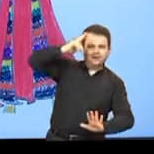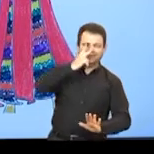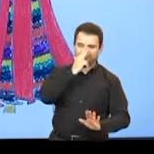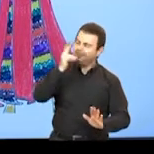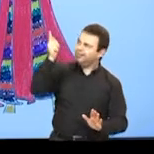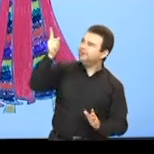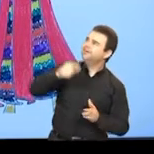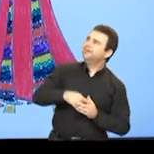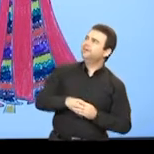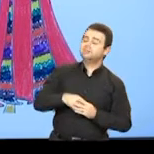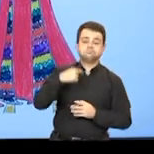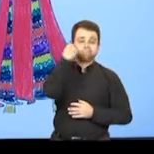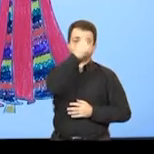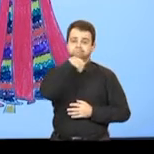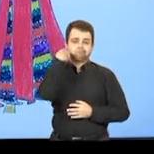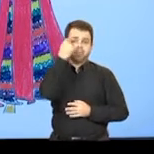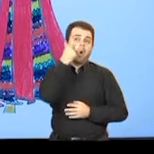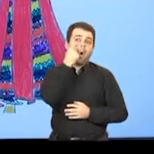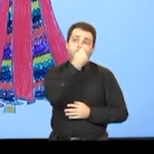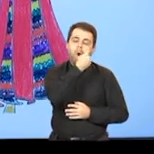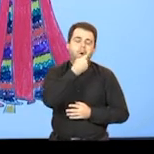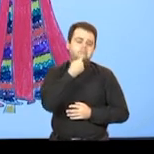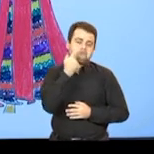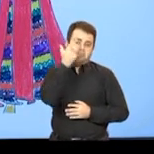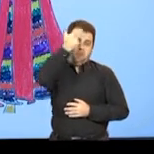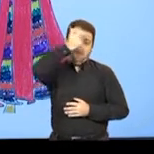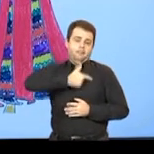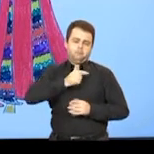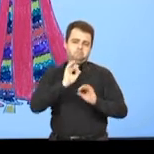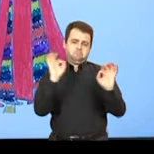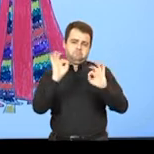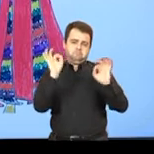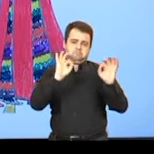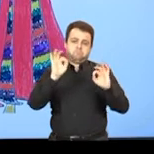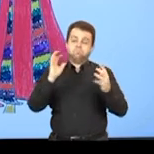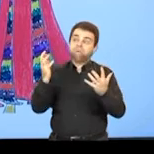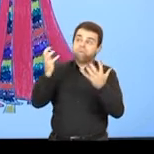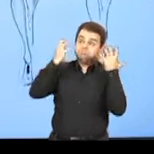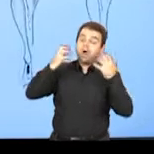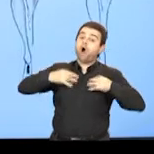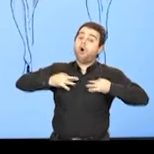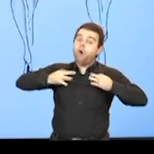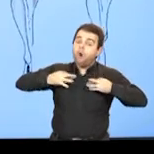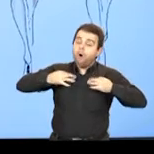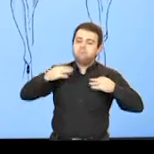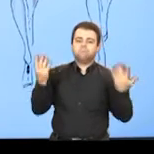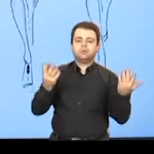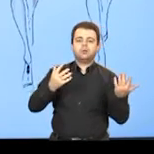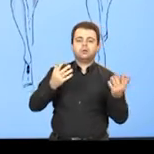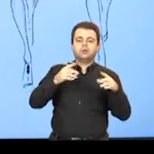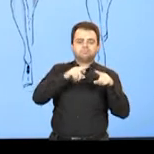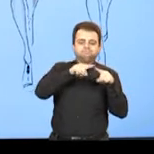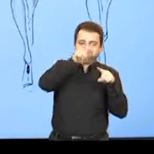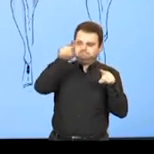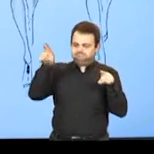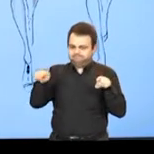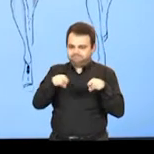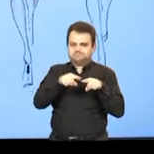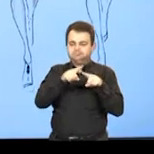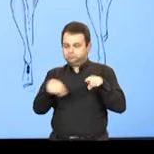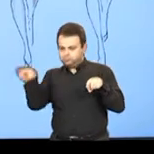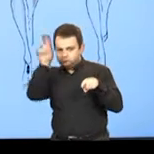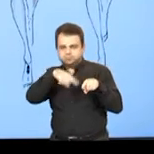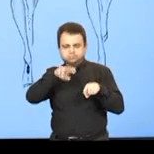Recorrentemente você não tem a expressão do rosto, justamente para destacar as roupas, os tecidos, as formas.